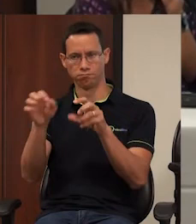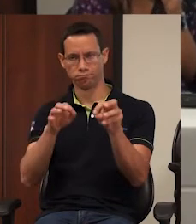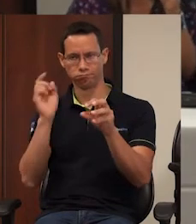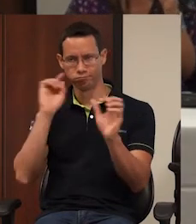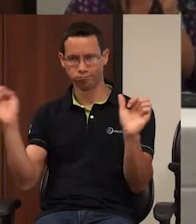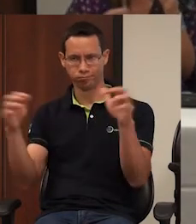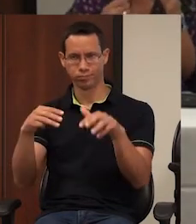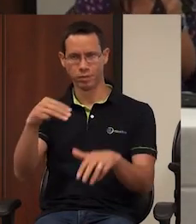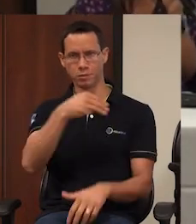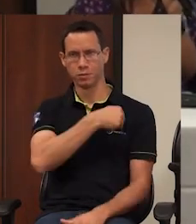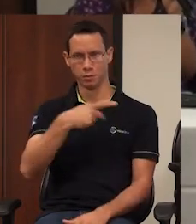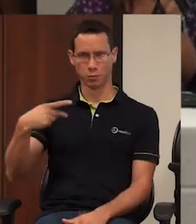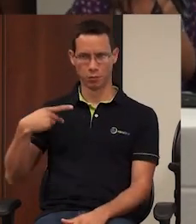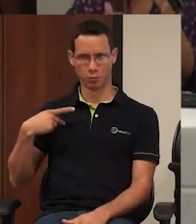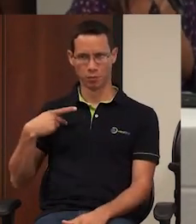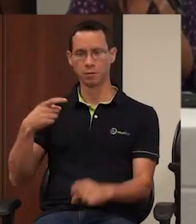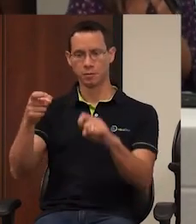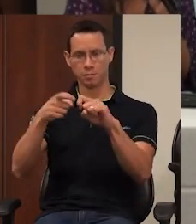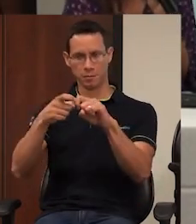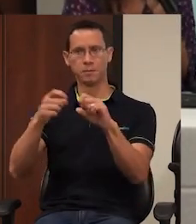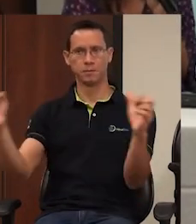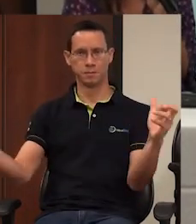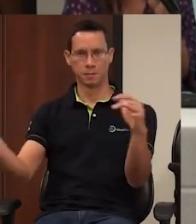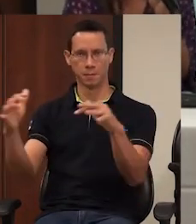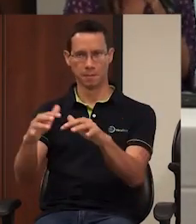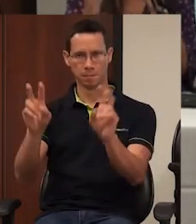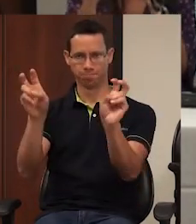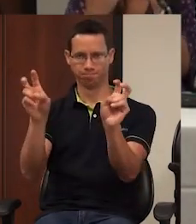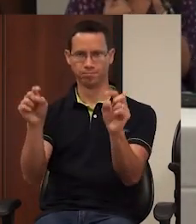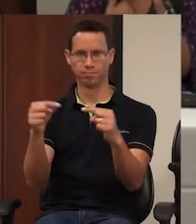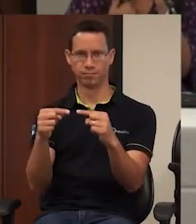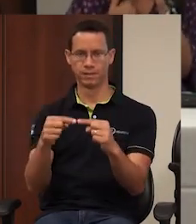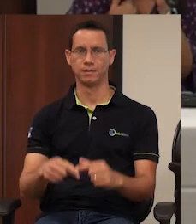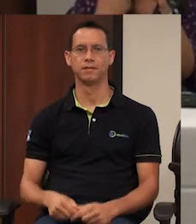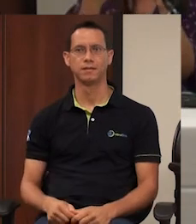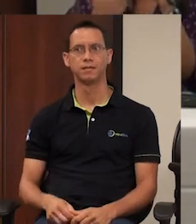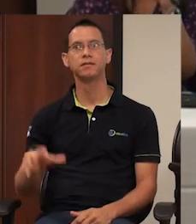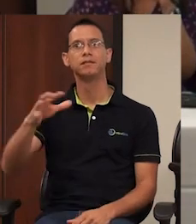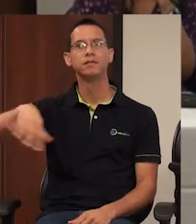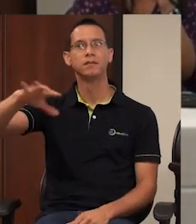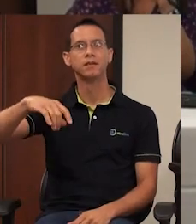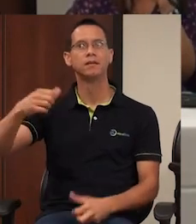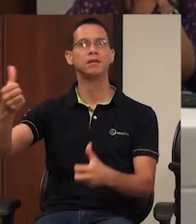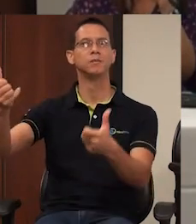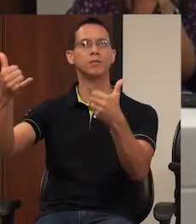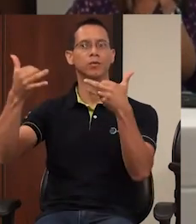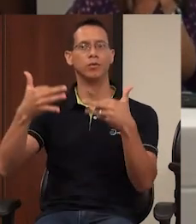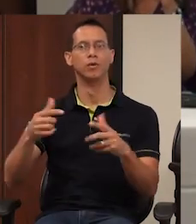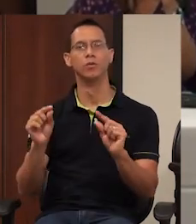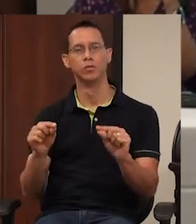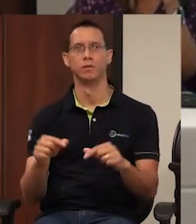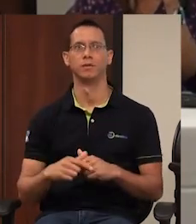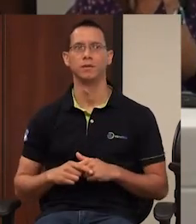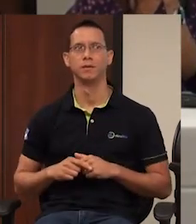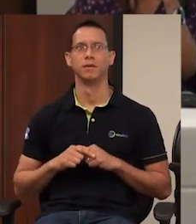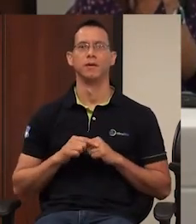Ministério Público com médicos a respeito desse assunto, e eles, ainda bem, eles me explicaram dessa maneira, né?